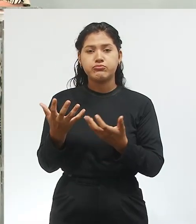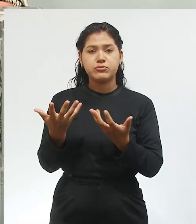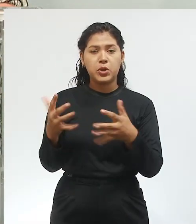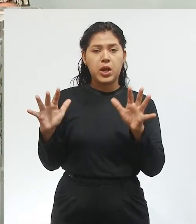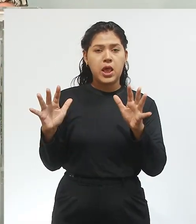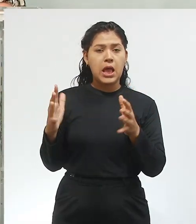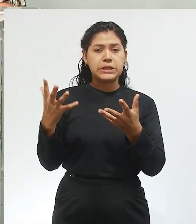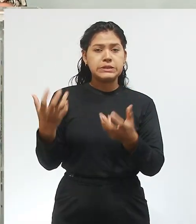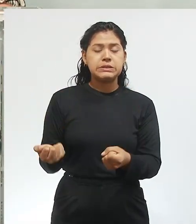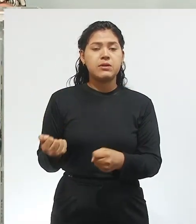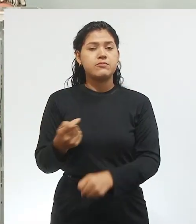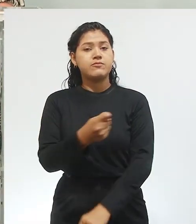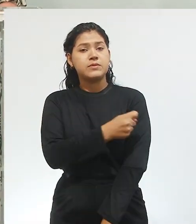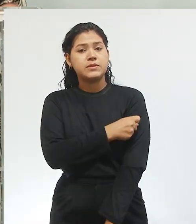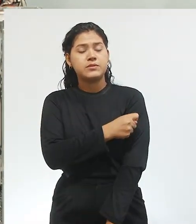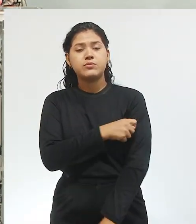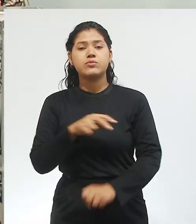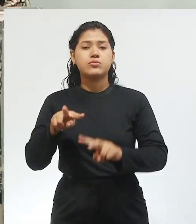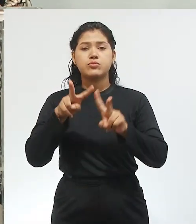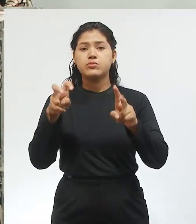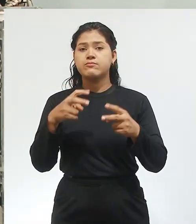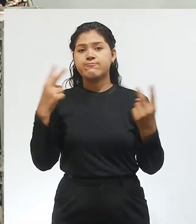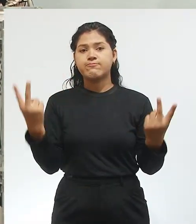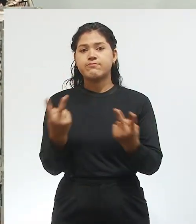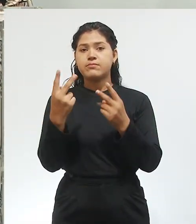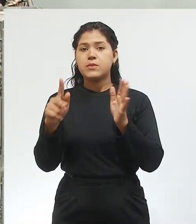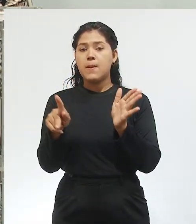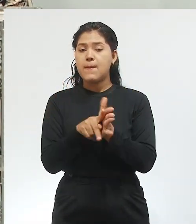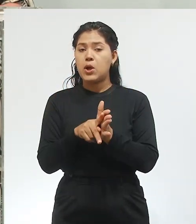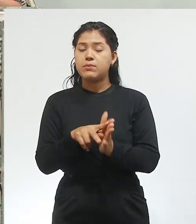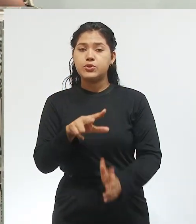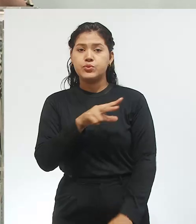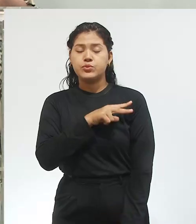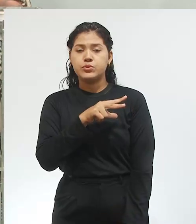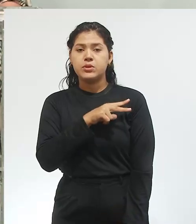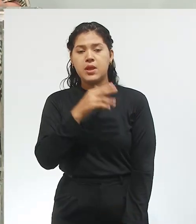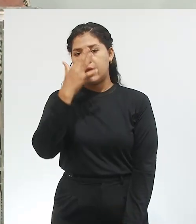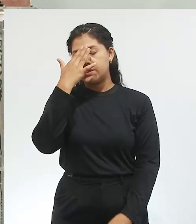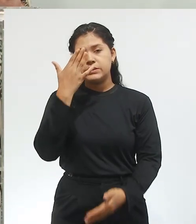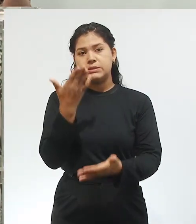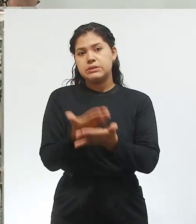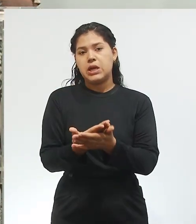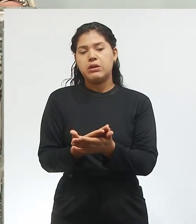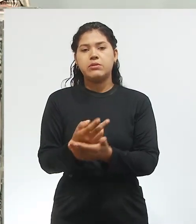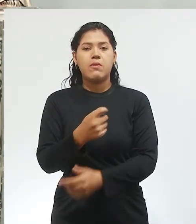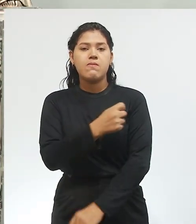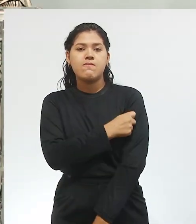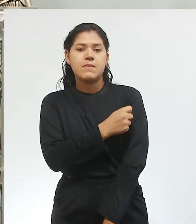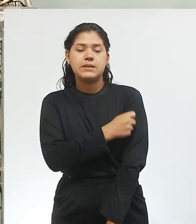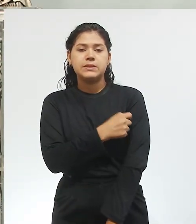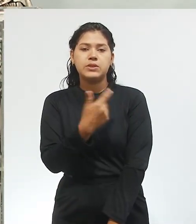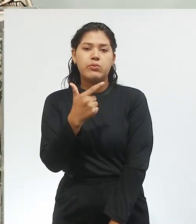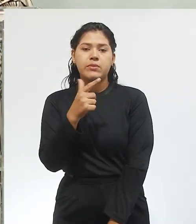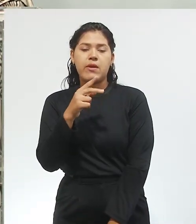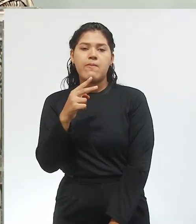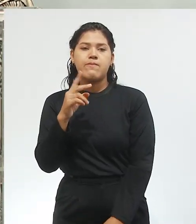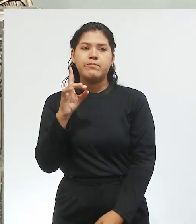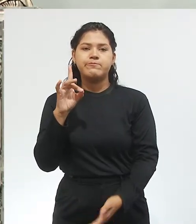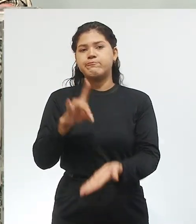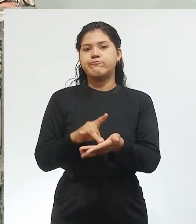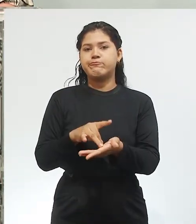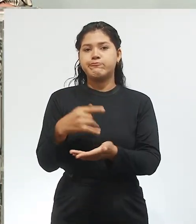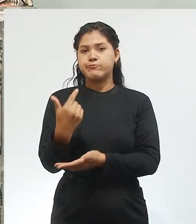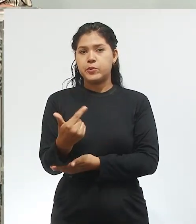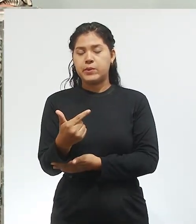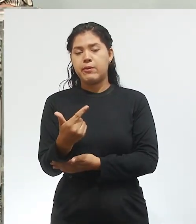negando a vacinar por questões de valores, né? Acreditando em que vacinas não